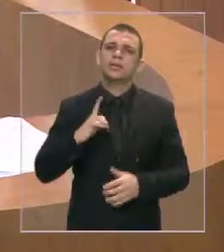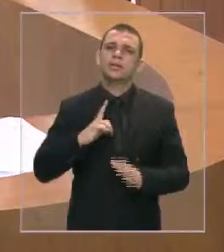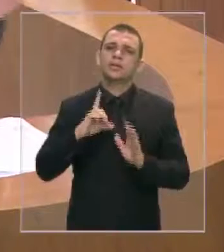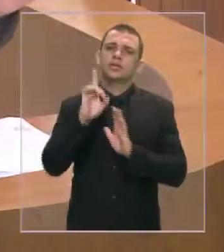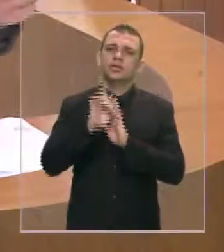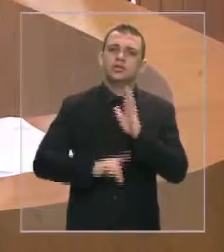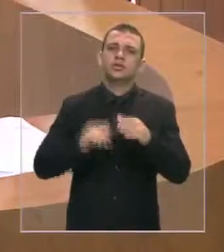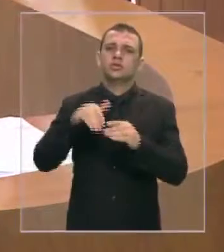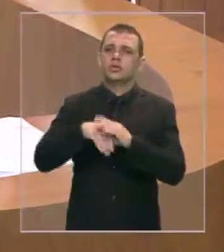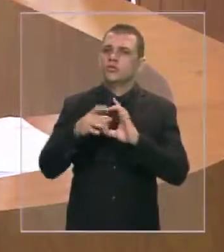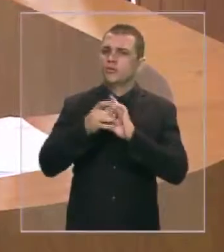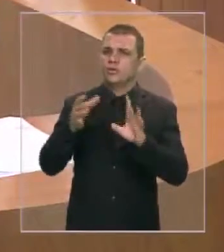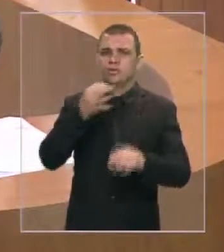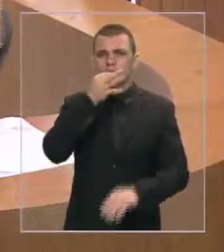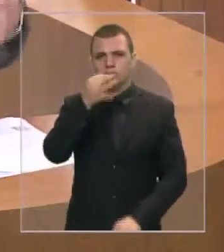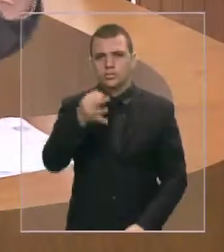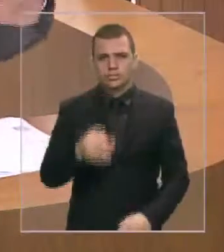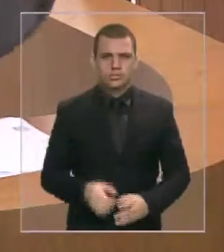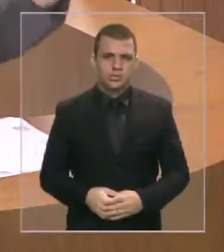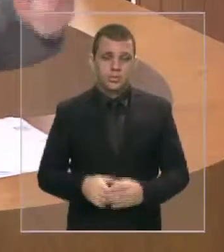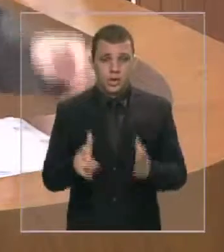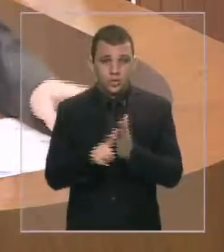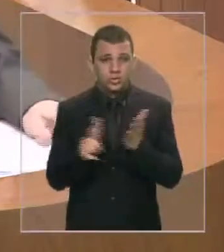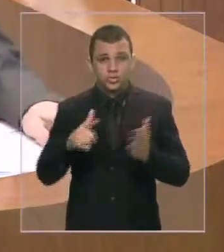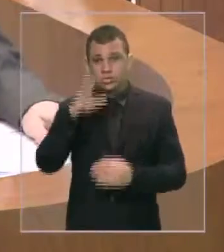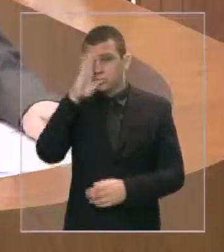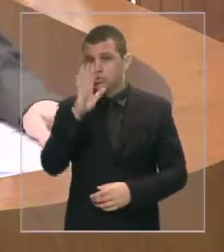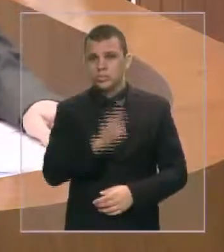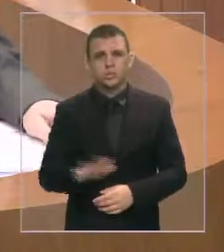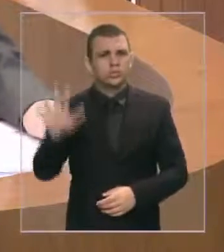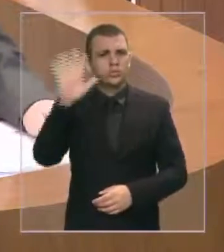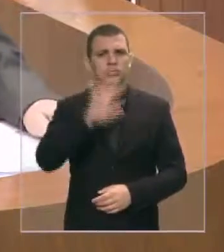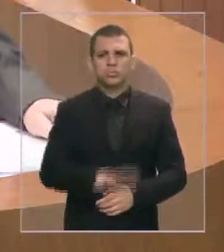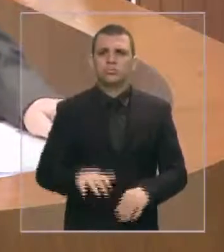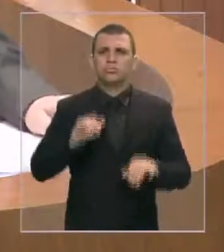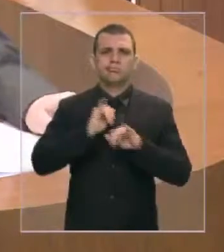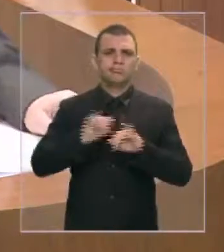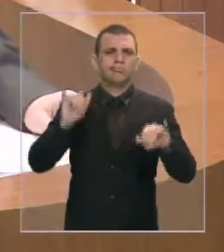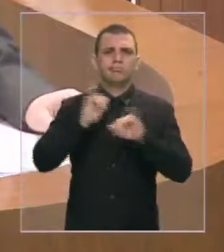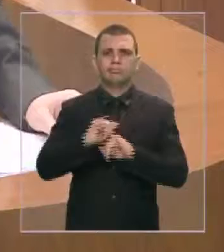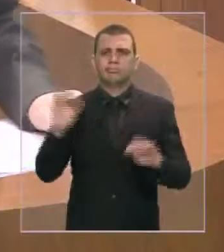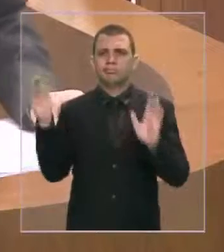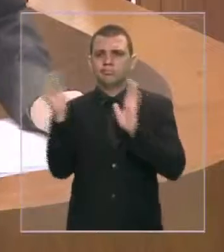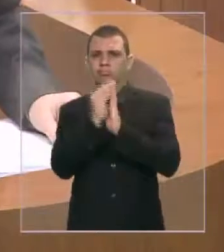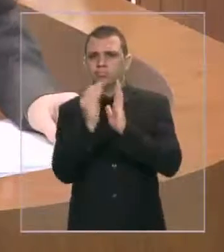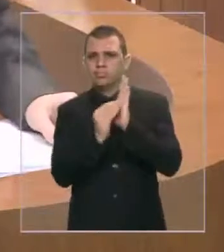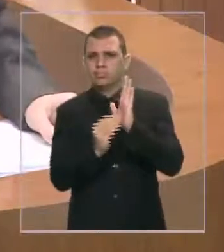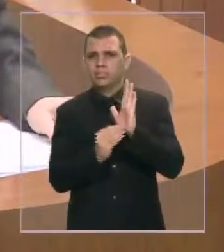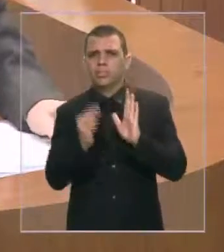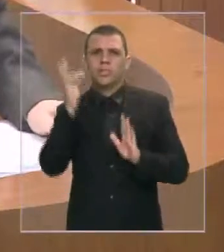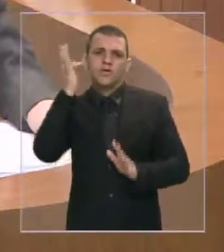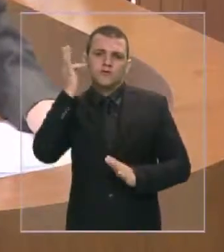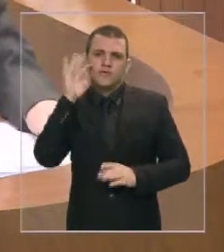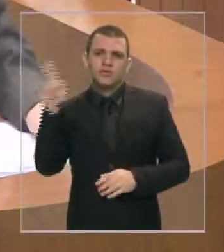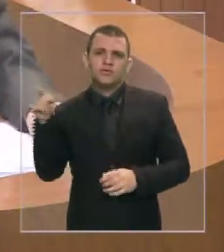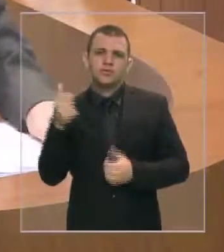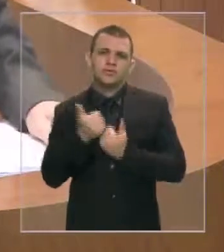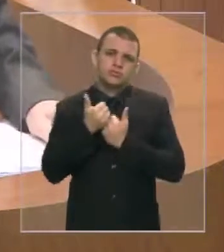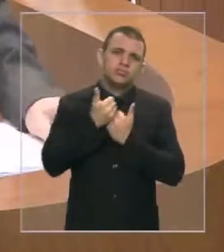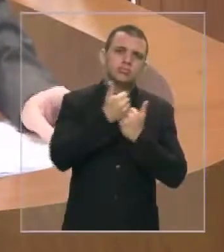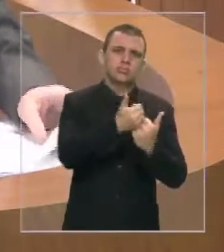Está nos grandes jornais nacionais as diversas declarações que deu o governador Flávio Dino, de apoio